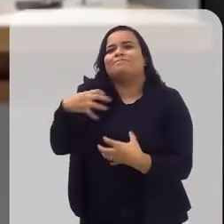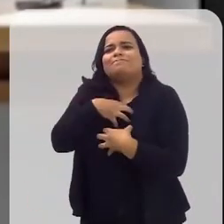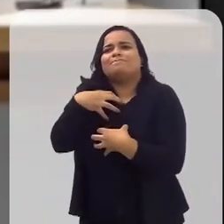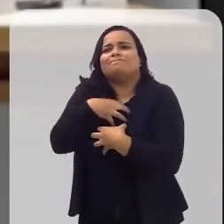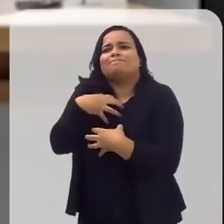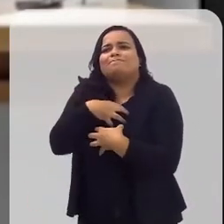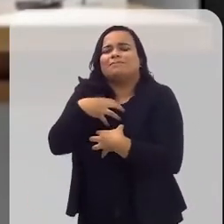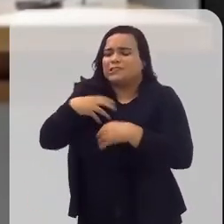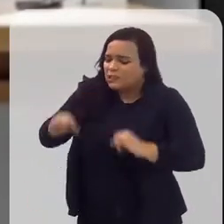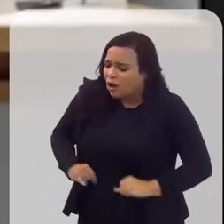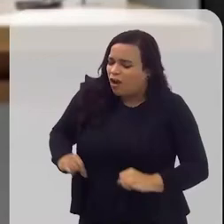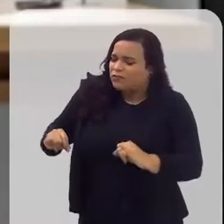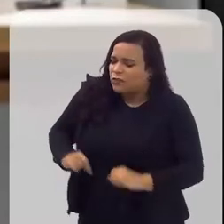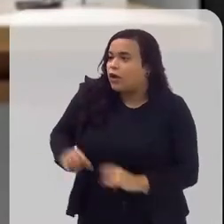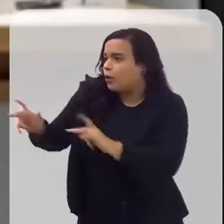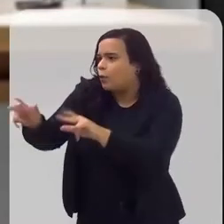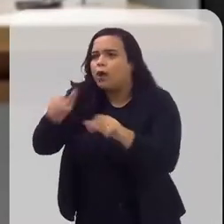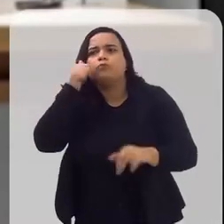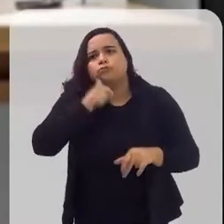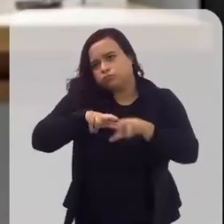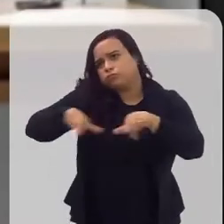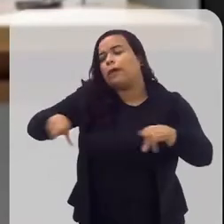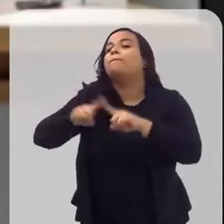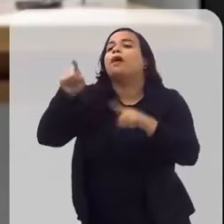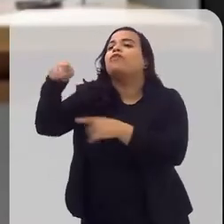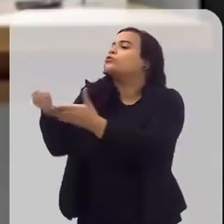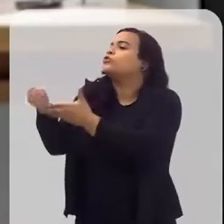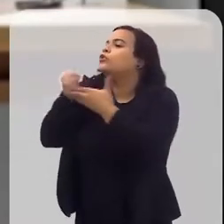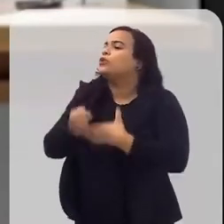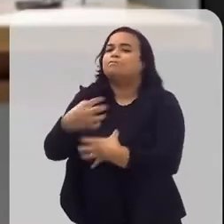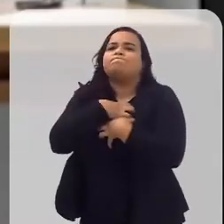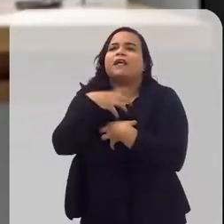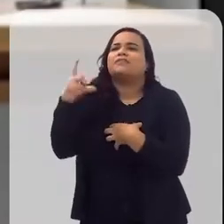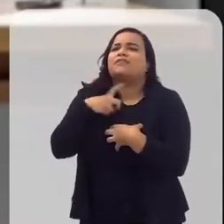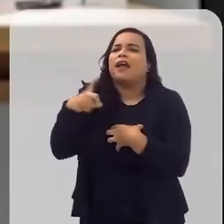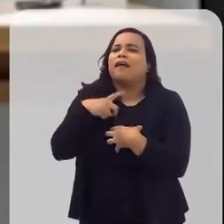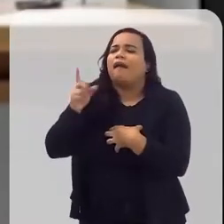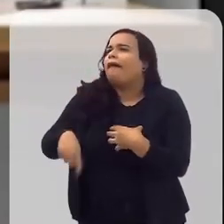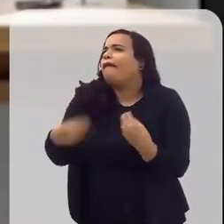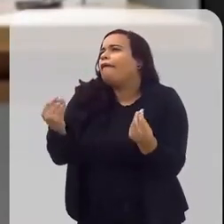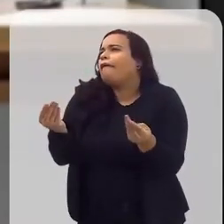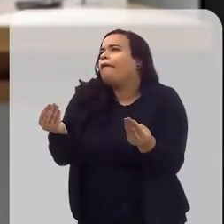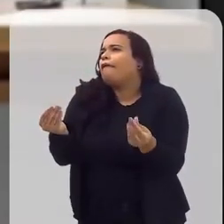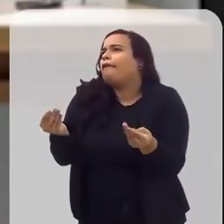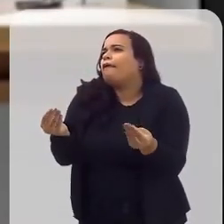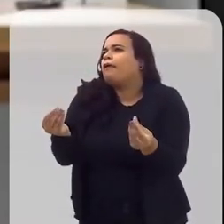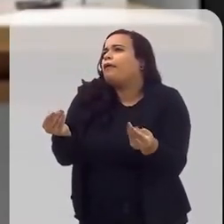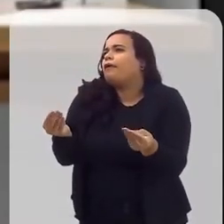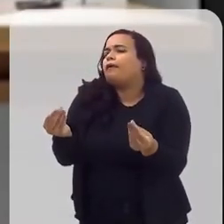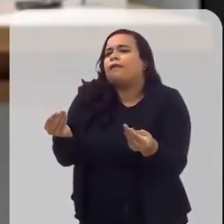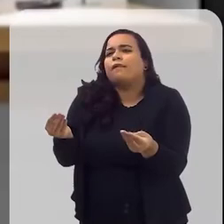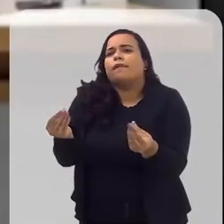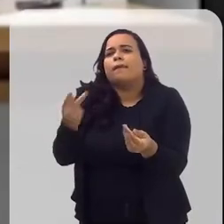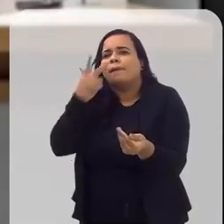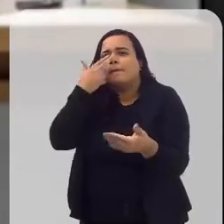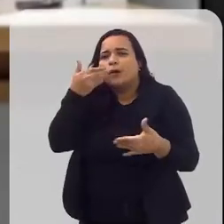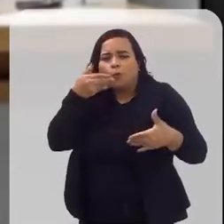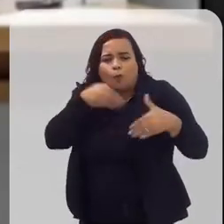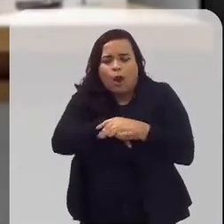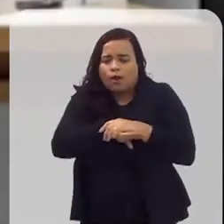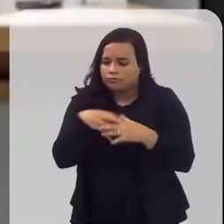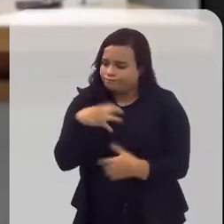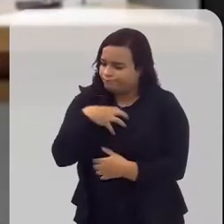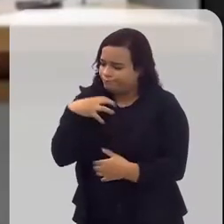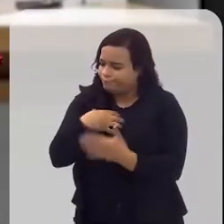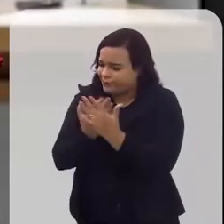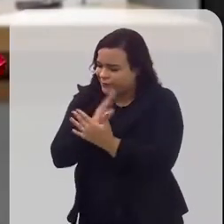pouquinho passando por isso, como qualquer menina, mas você trouxe isso. Foi isso que ali guardado fez